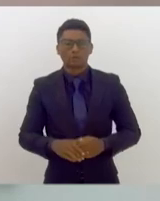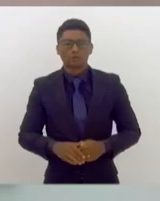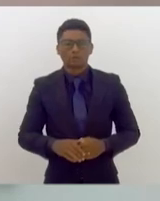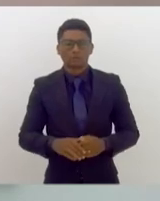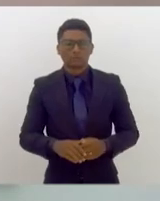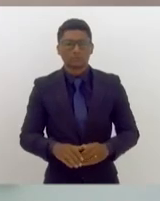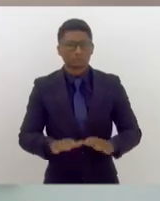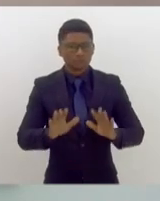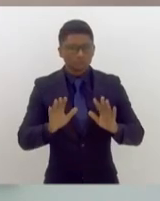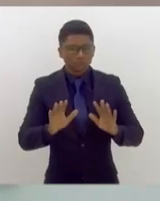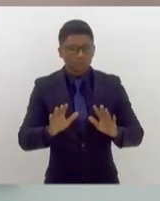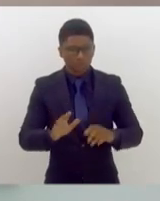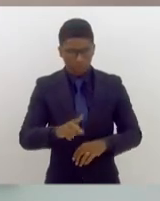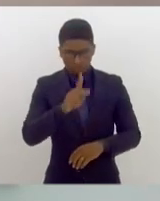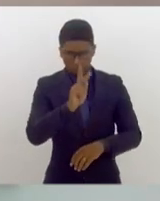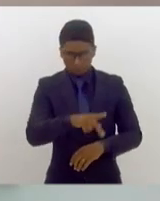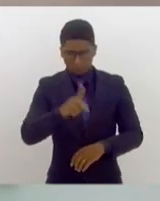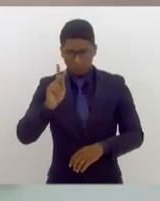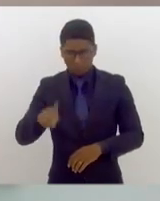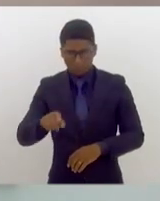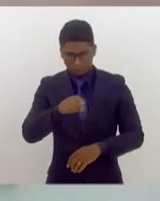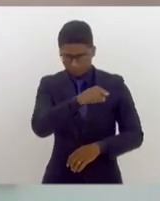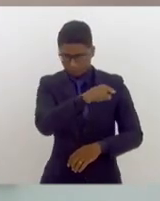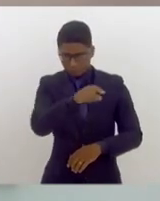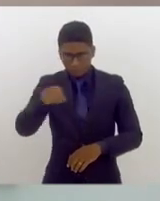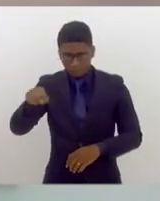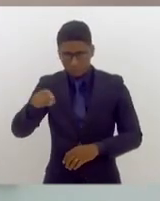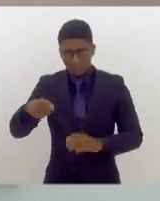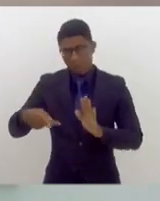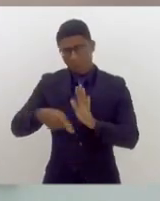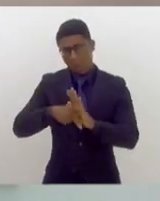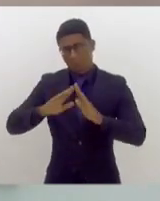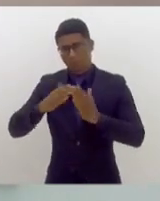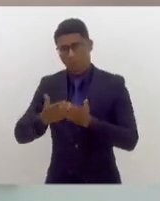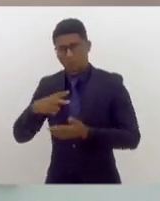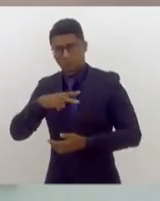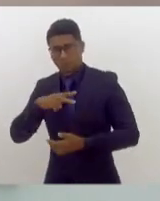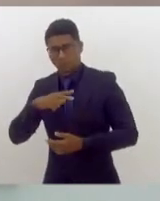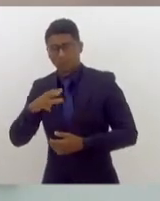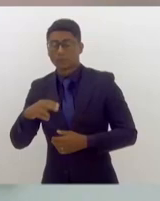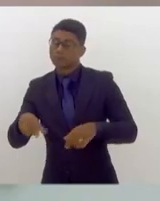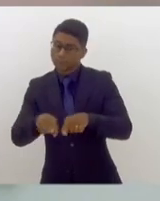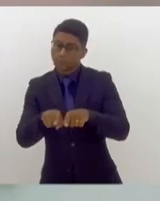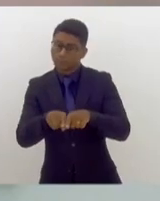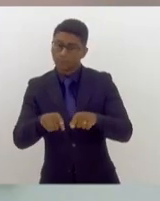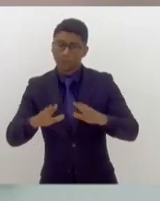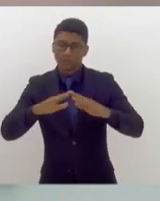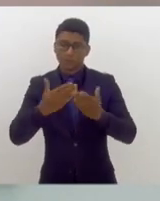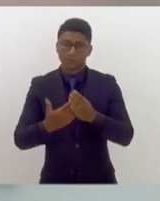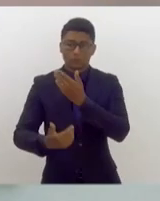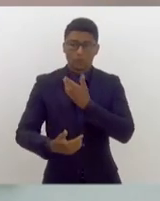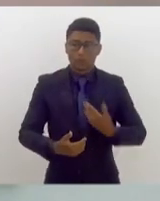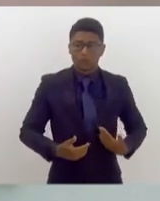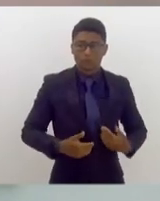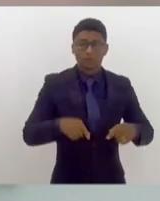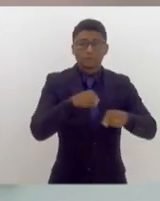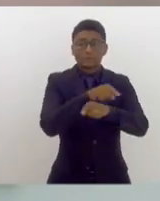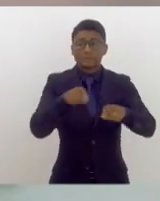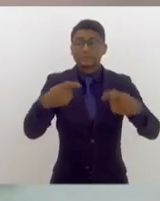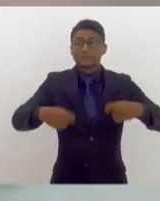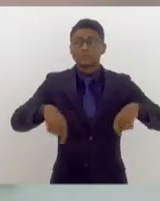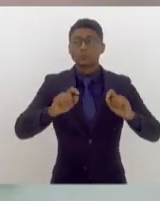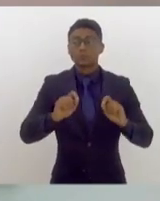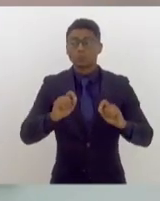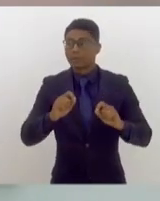se autodeterminar para uma nova modelagem de educação, até então desconhecida e sem a qual eles tinham